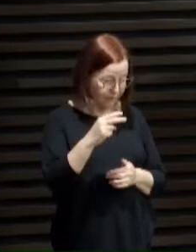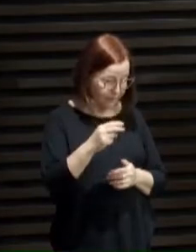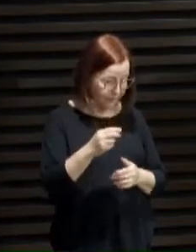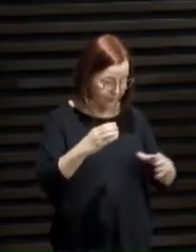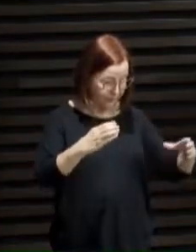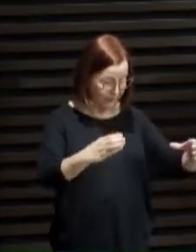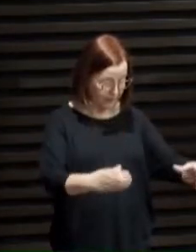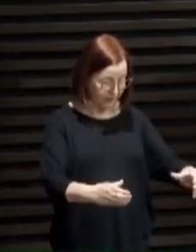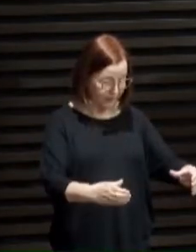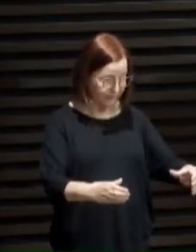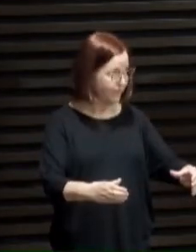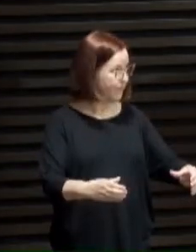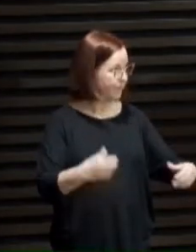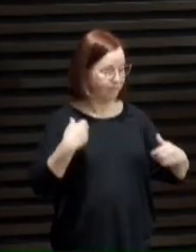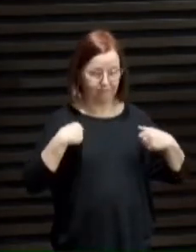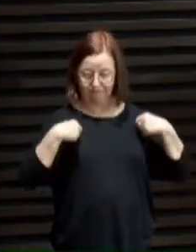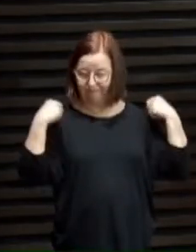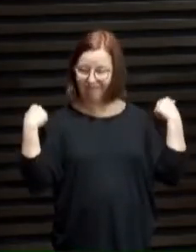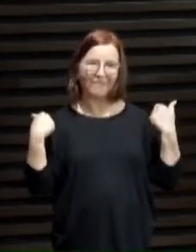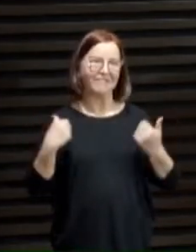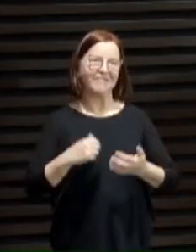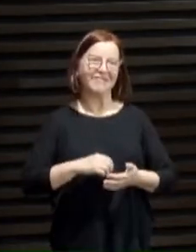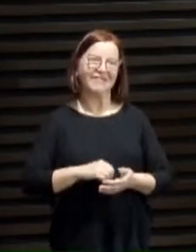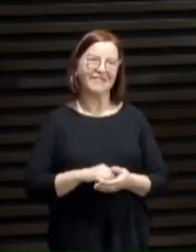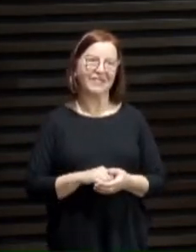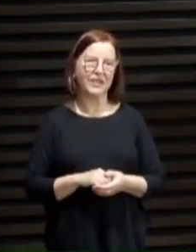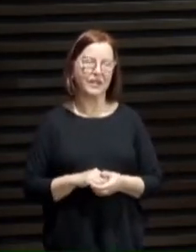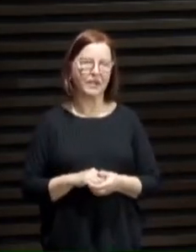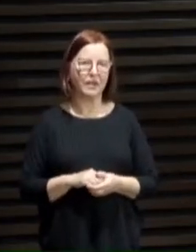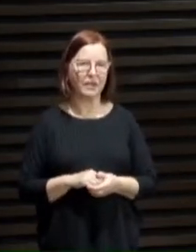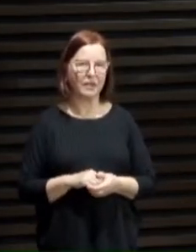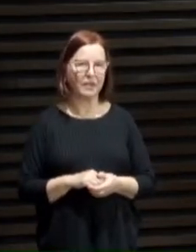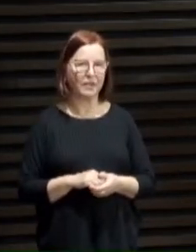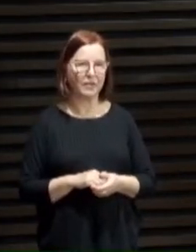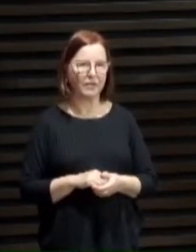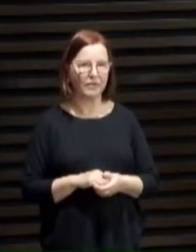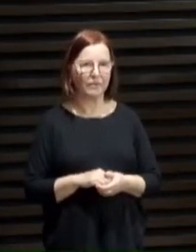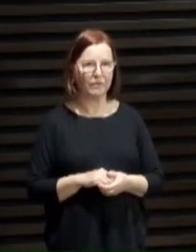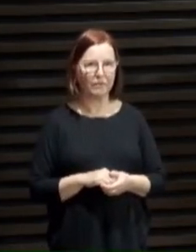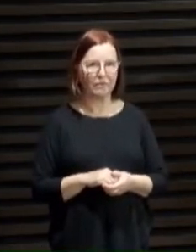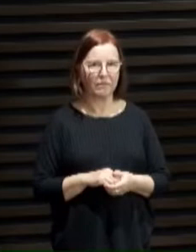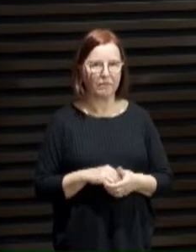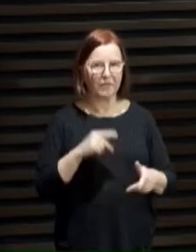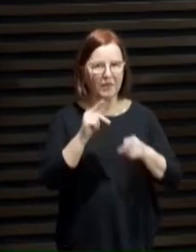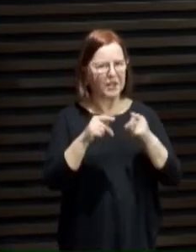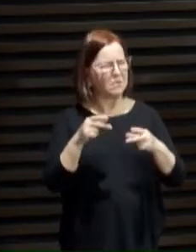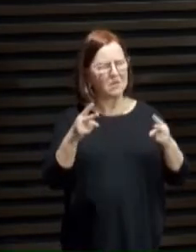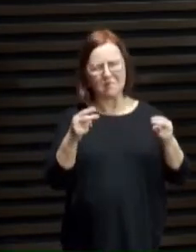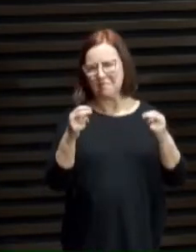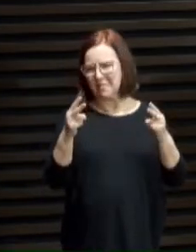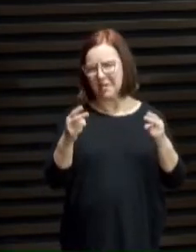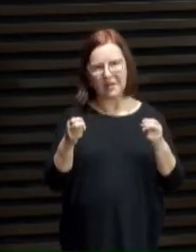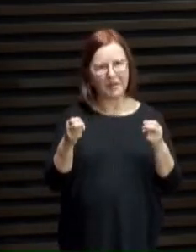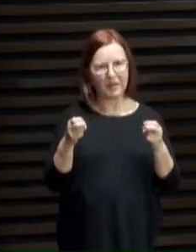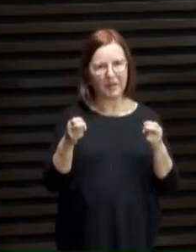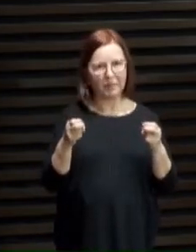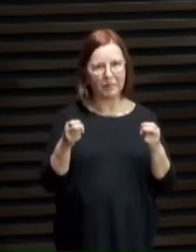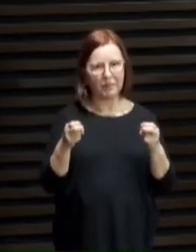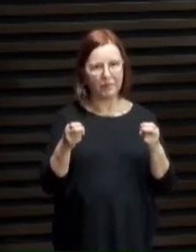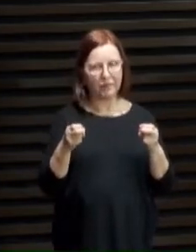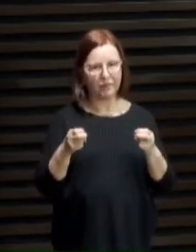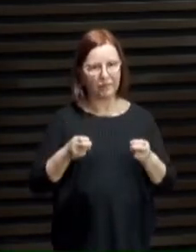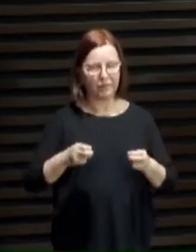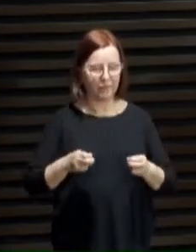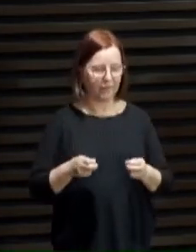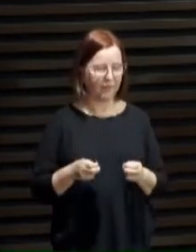paletó, senta-se à mesa. Todo mundo faz vistas grossas. Como a bacia é